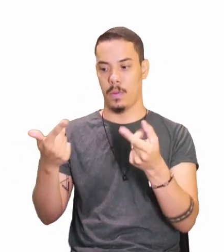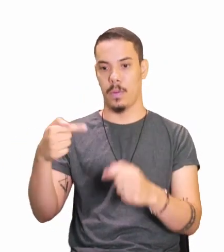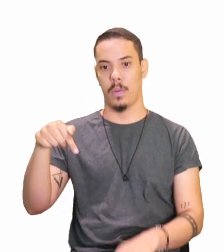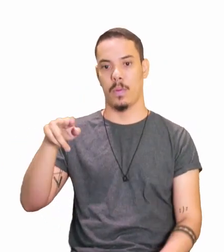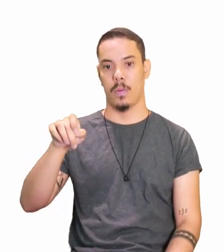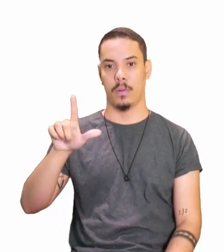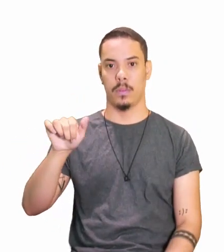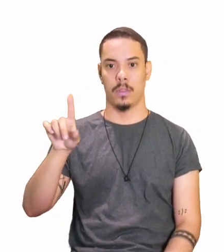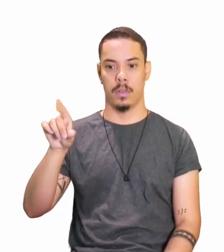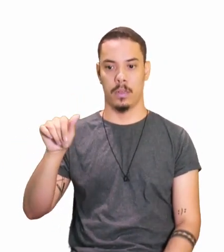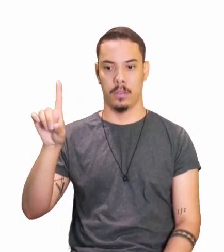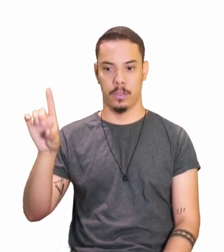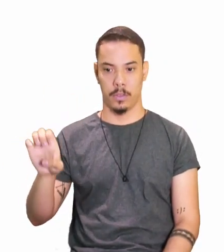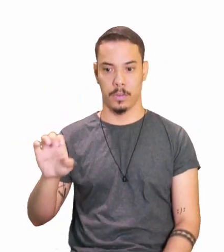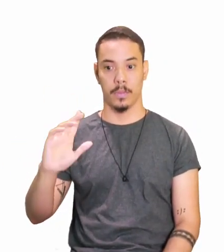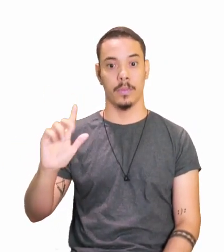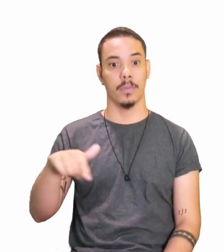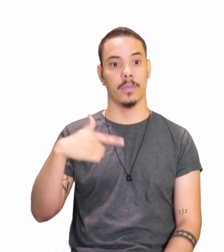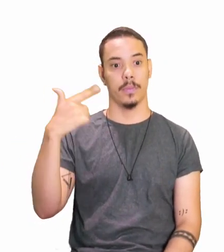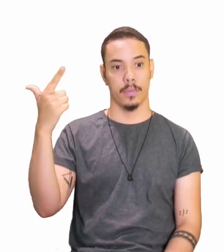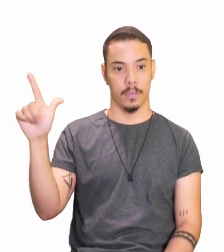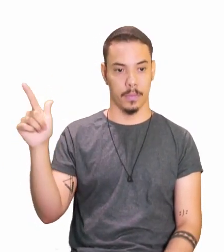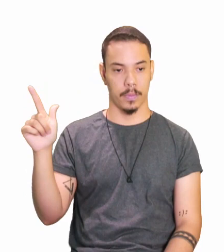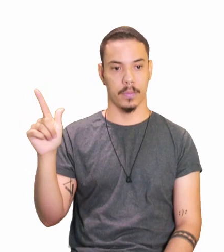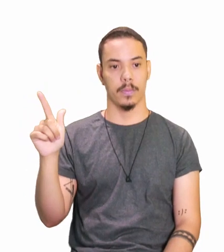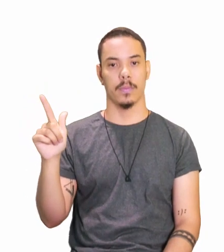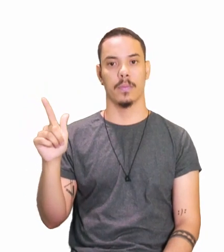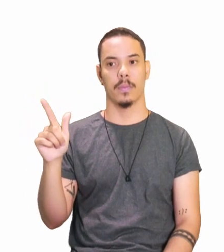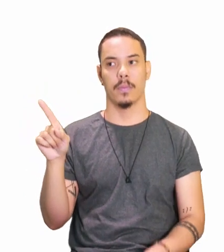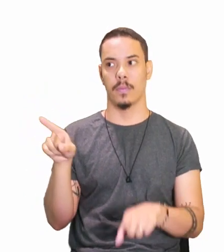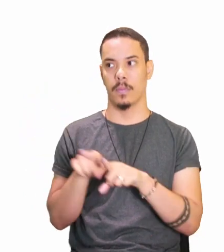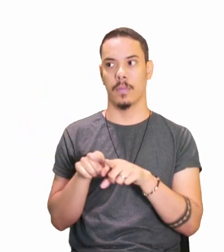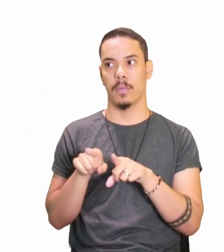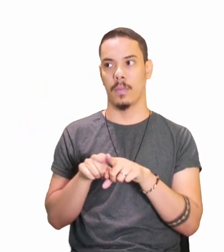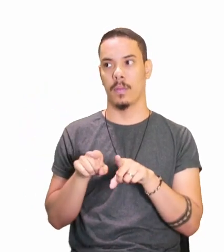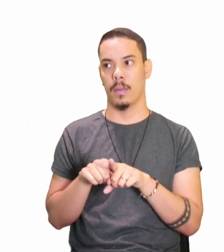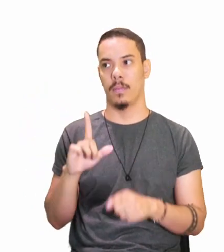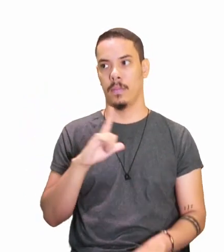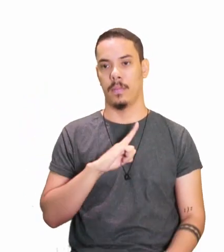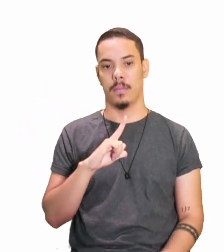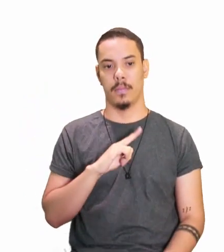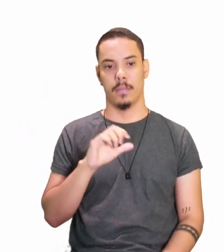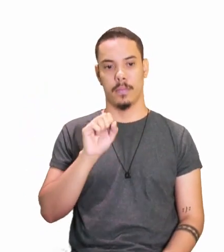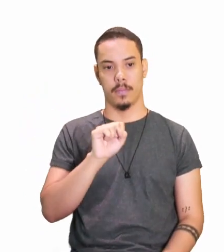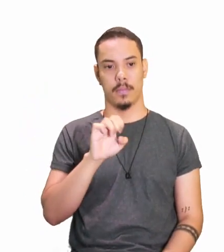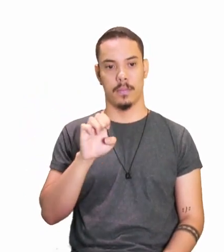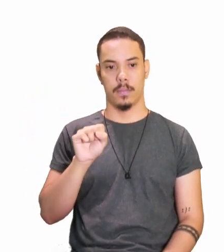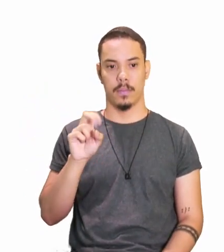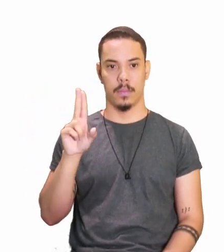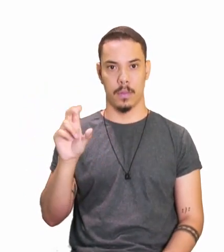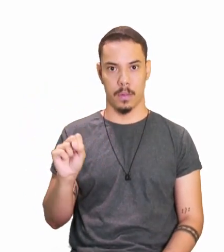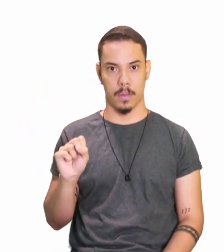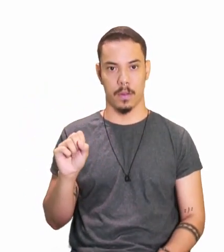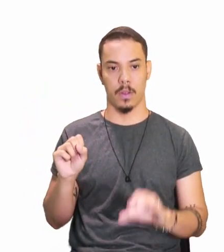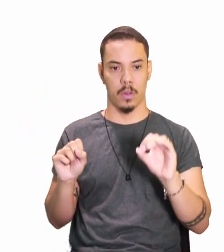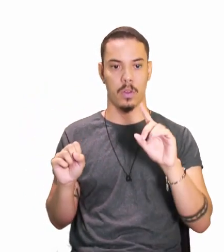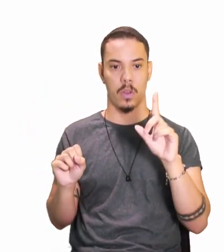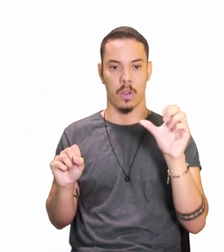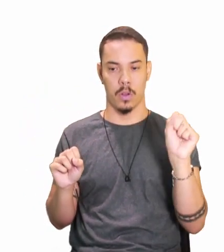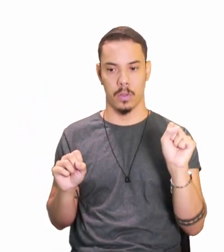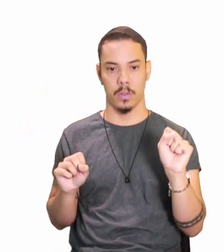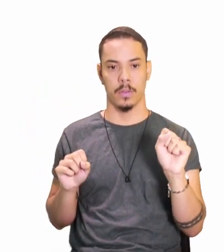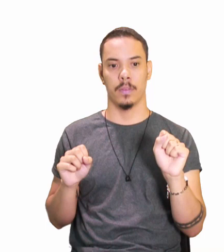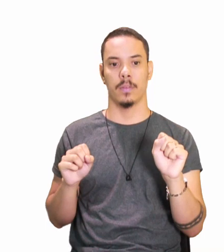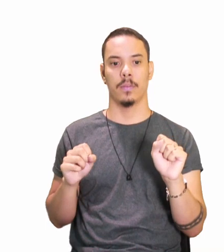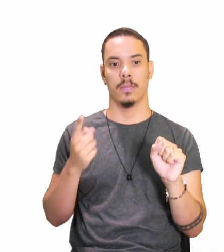Beleza? Outro nome aqui, ó. Aí eu tenho um pronome concordando com ele e o adjetivo, tá bom? Seus